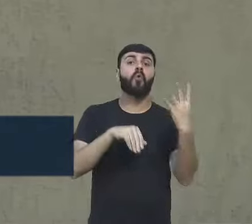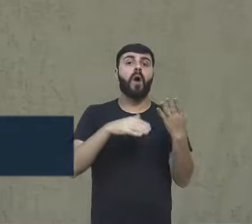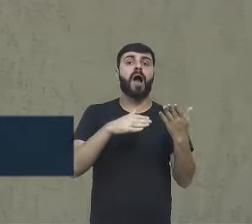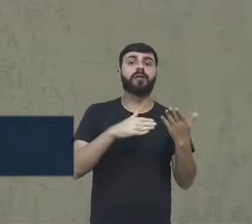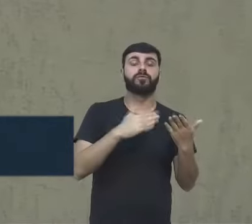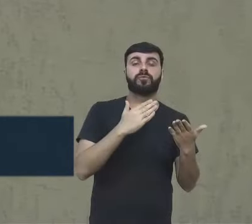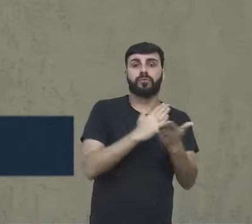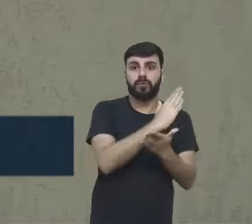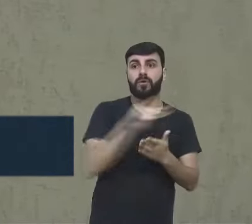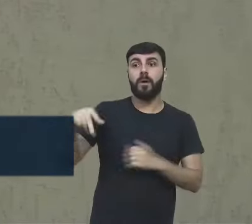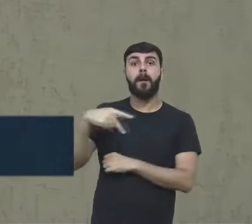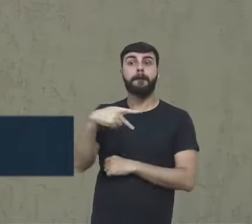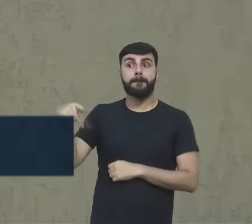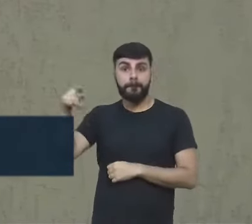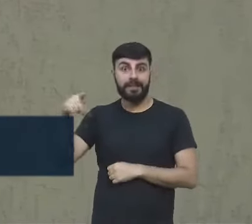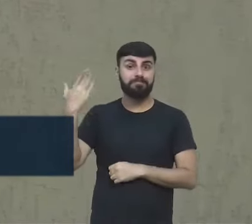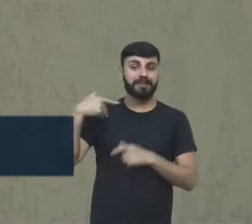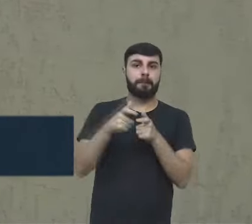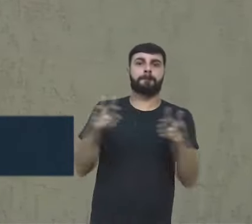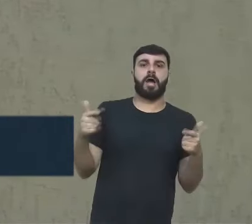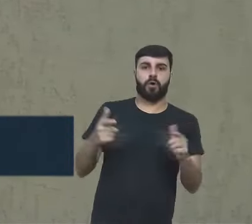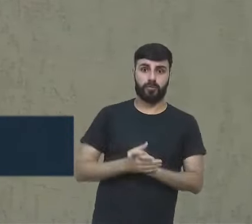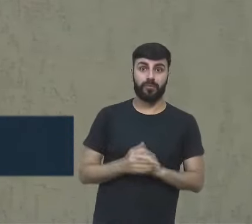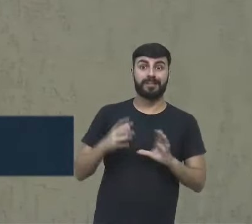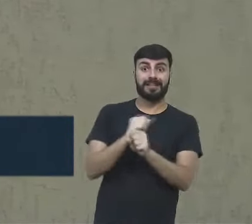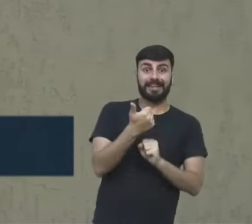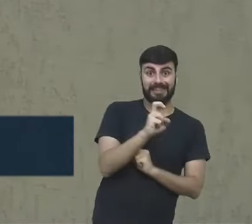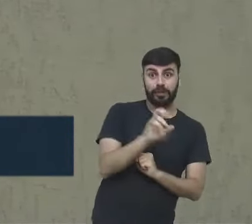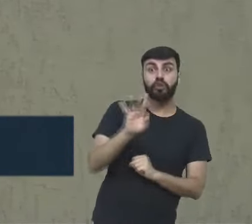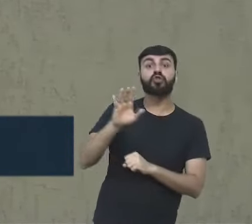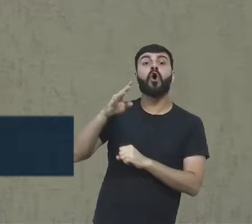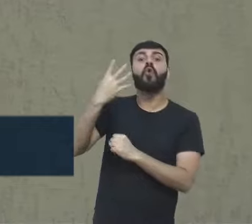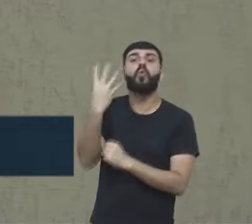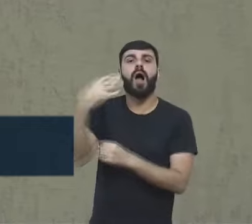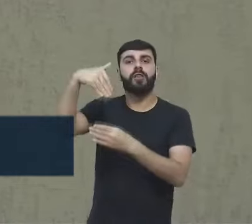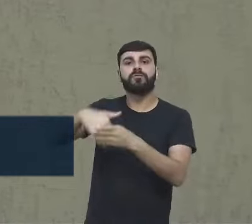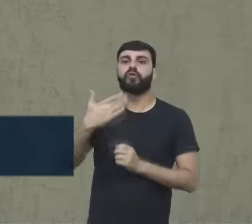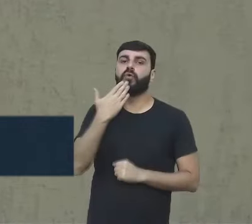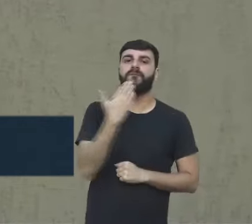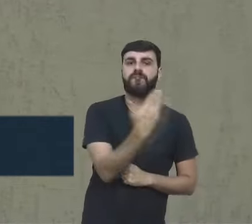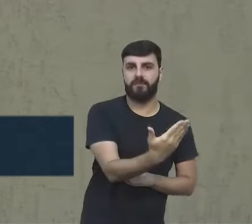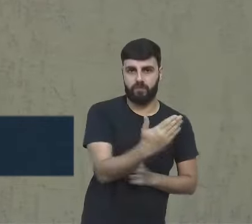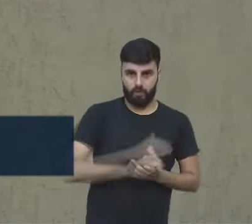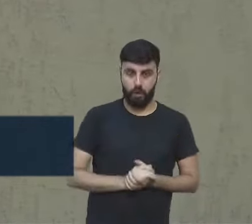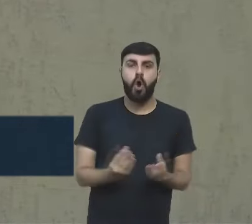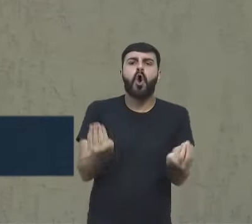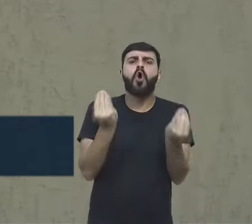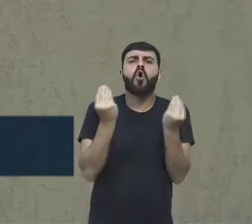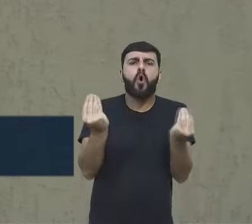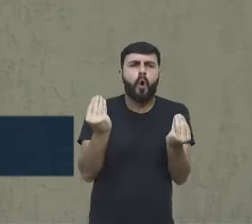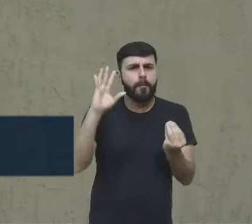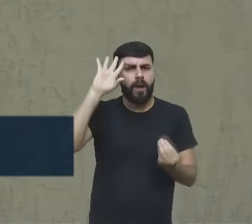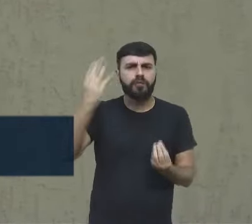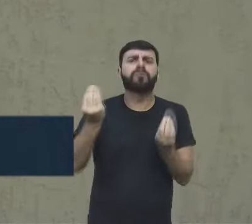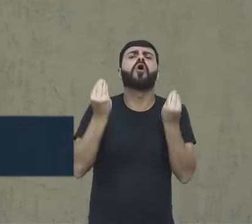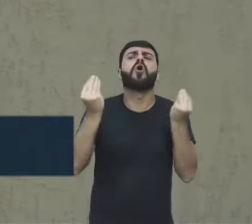Fontes que cobrou o posicionamento dos vereadores para ele essa atitude é fundamental para este novo mandato que se inicia no ano